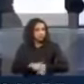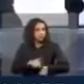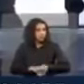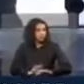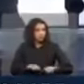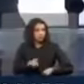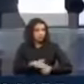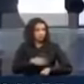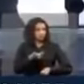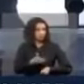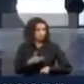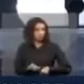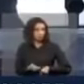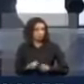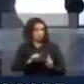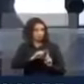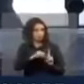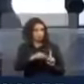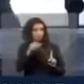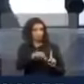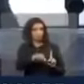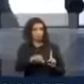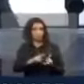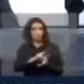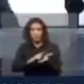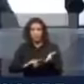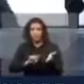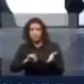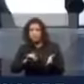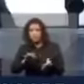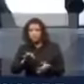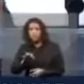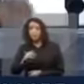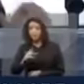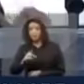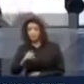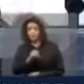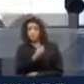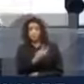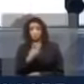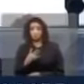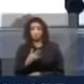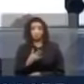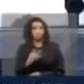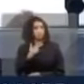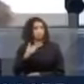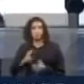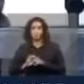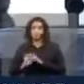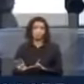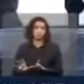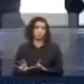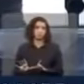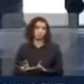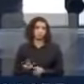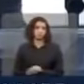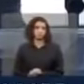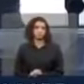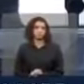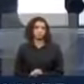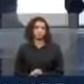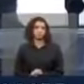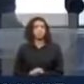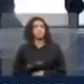inocente no ventre da mãe, não merece prosperar. Provavelmente a expressão que utilizei não